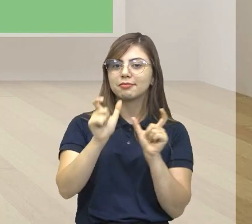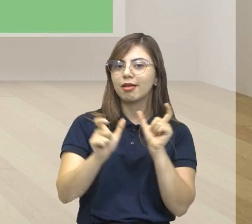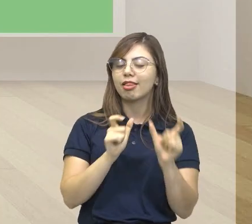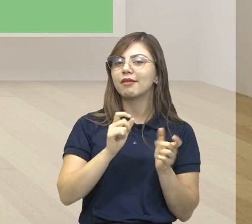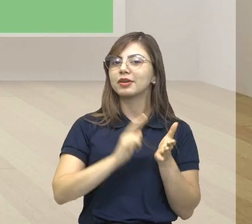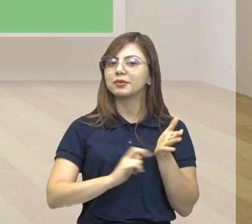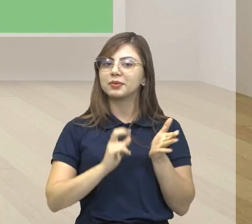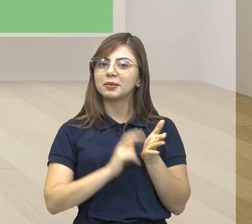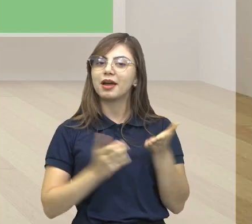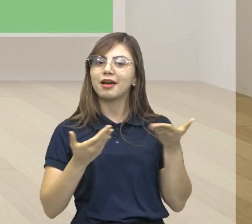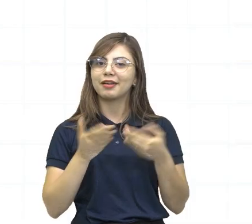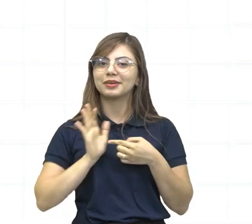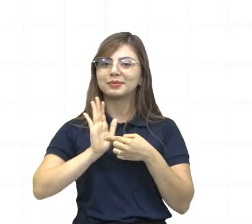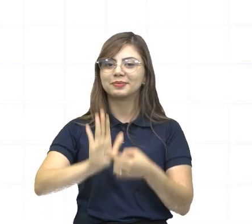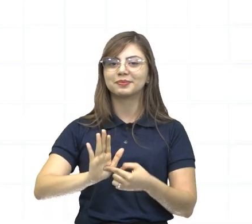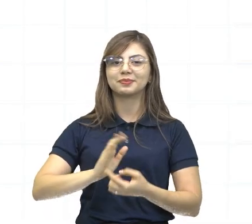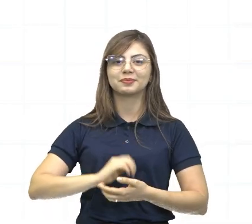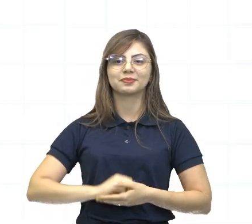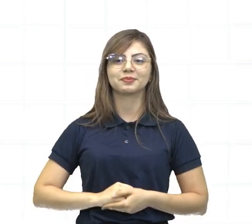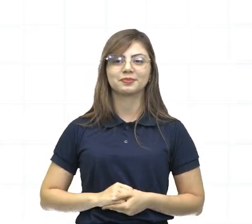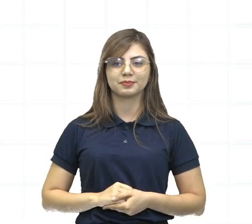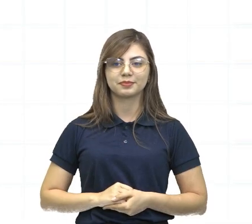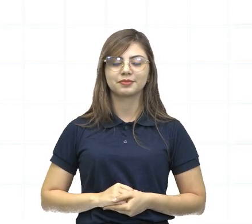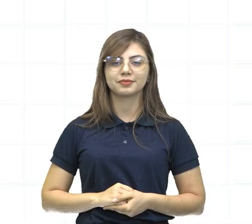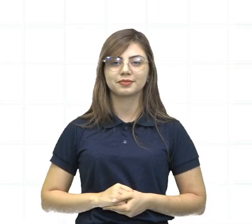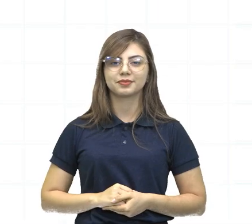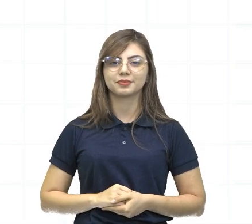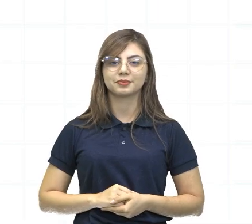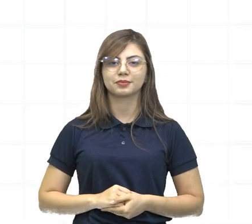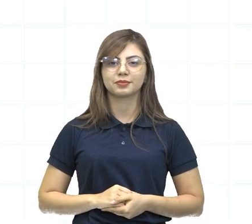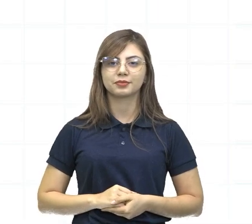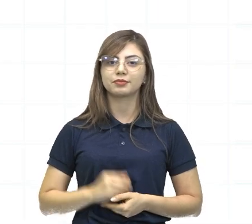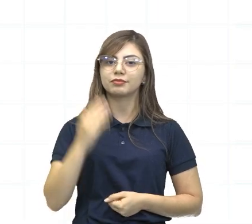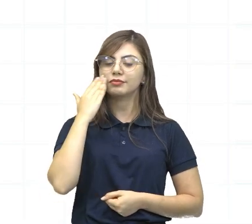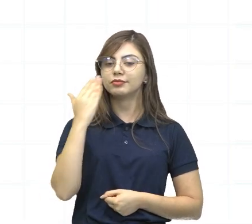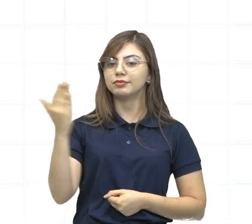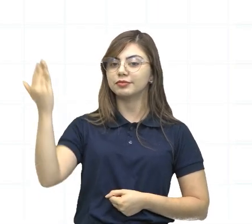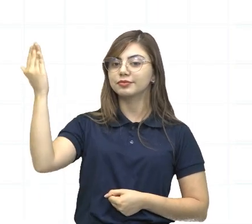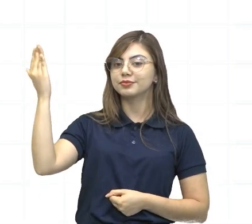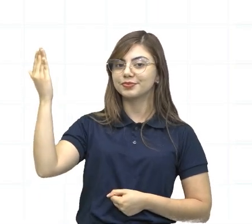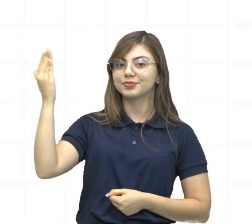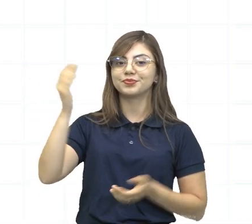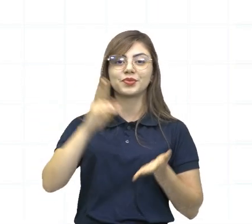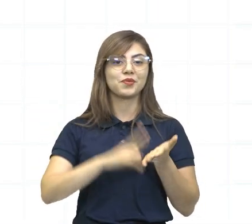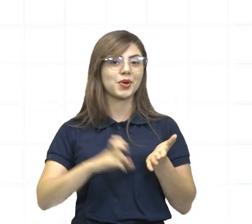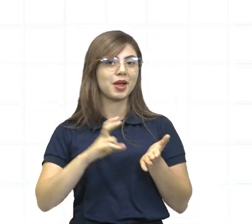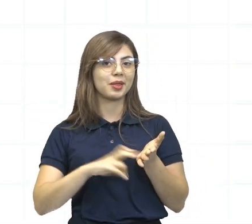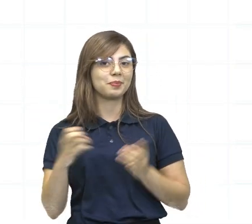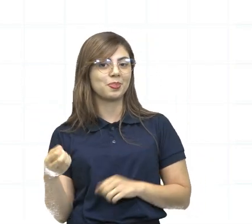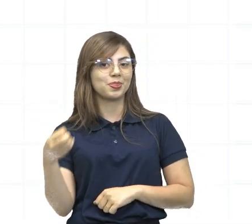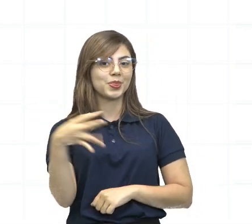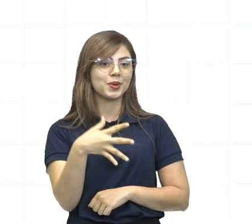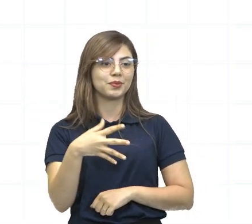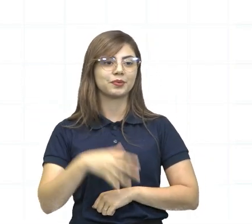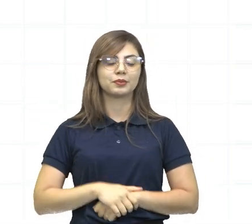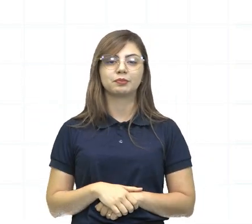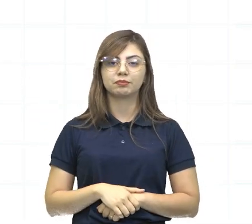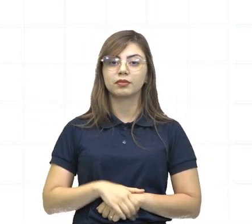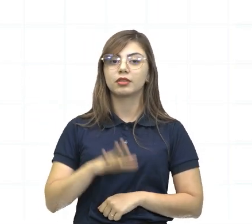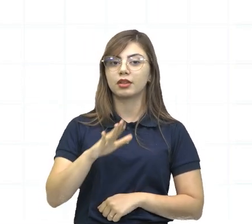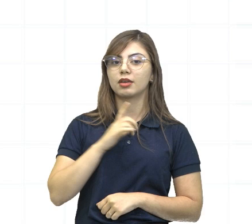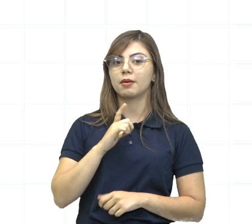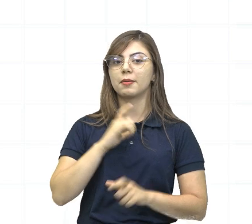mostrar para vocês agora também. Olha só, new vocabulary, vocabulário, né? Novo vocabulário. Nós temos as